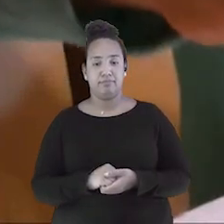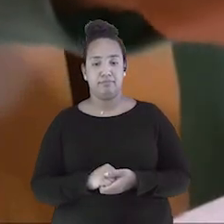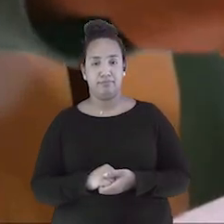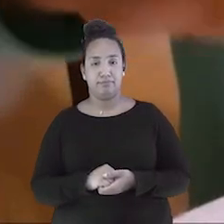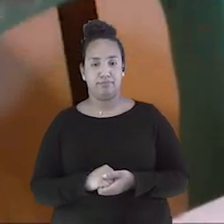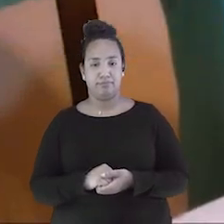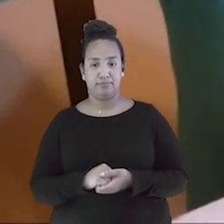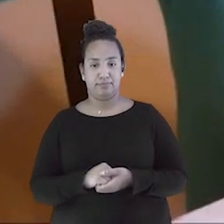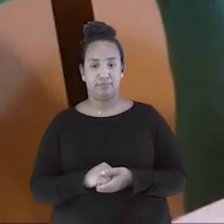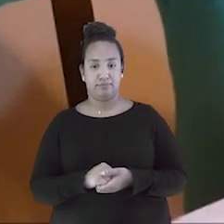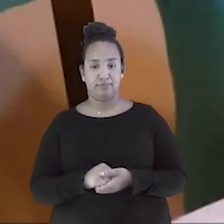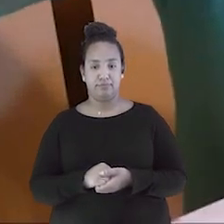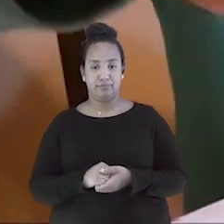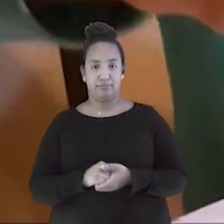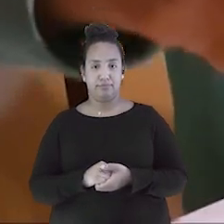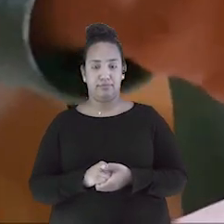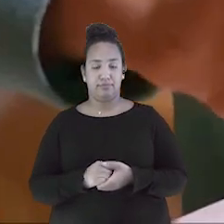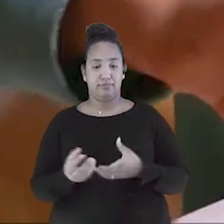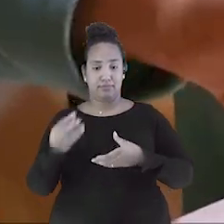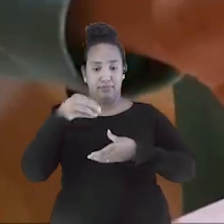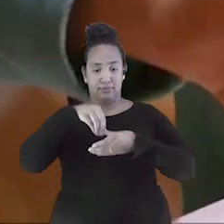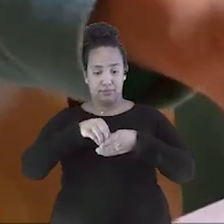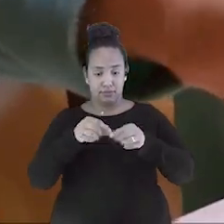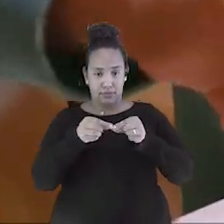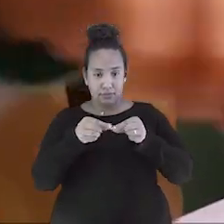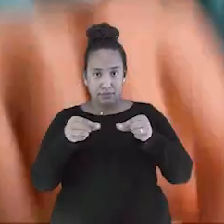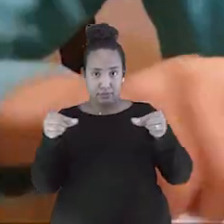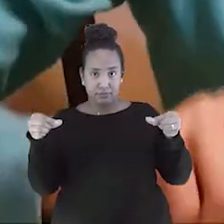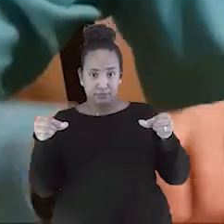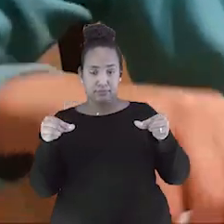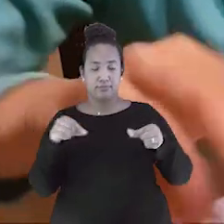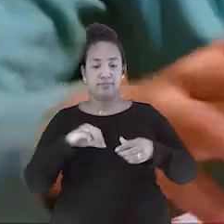These are staples.